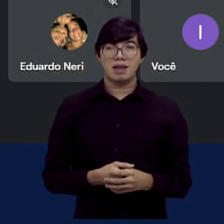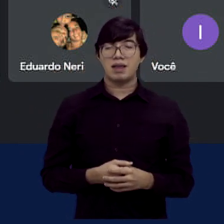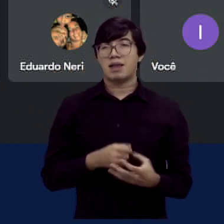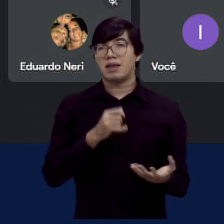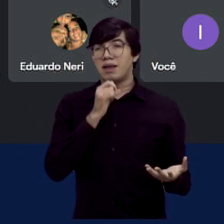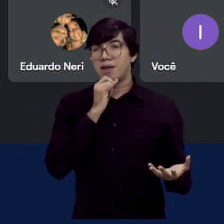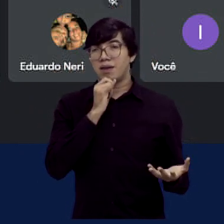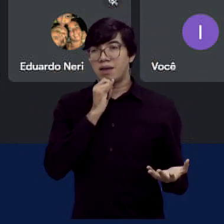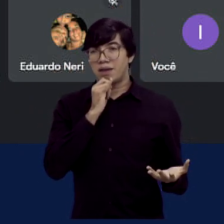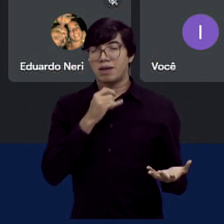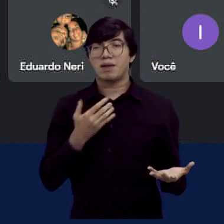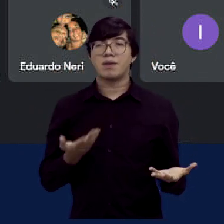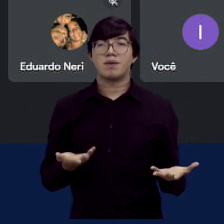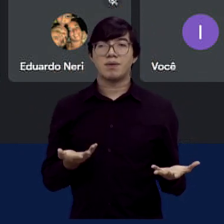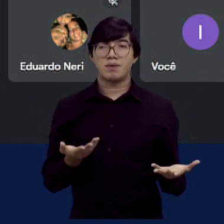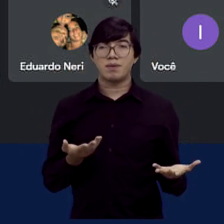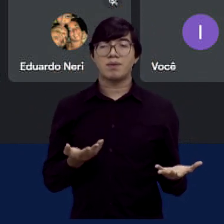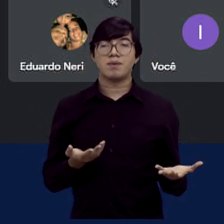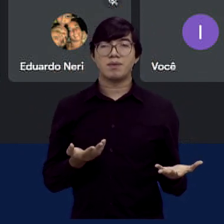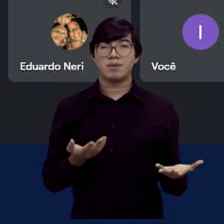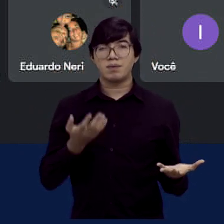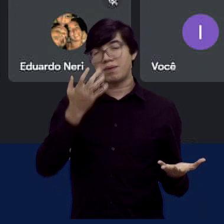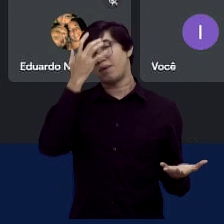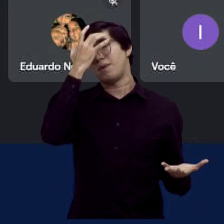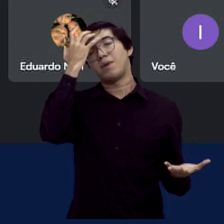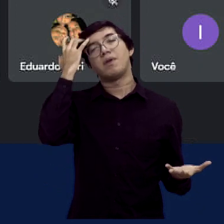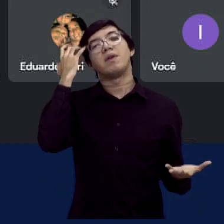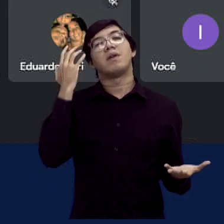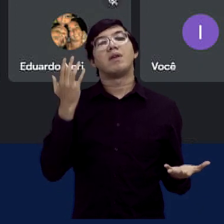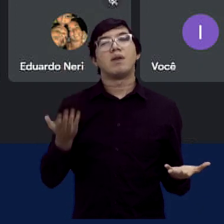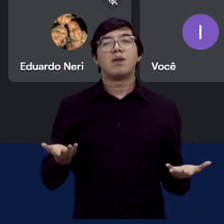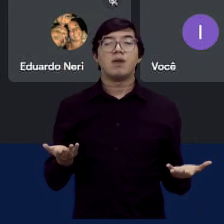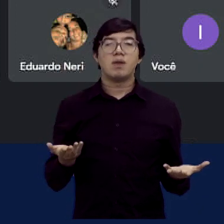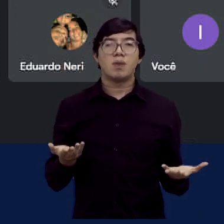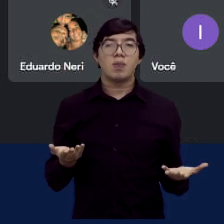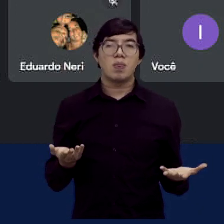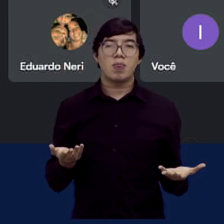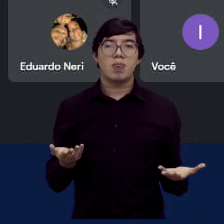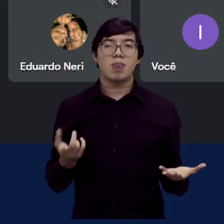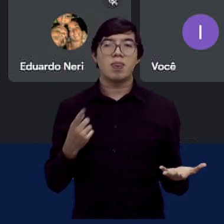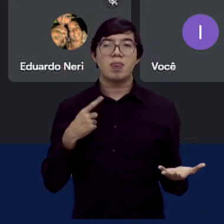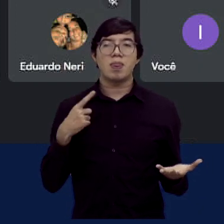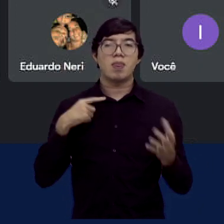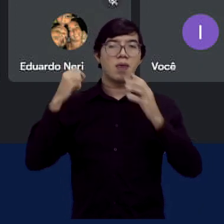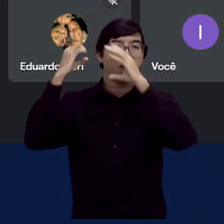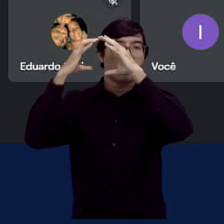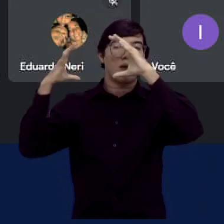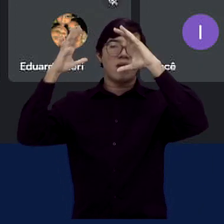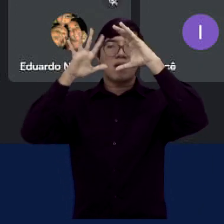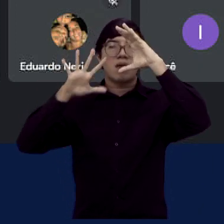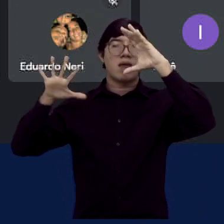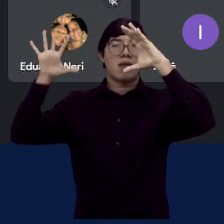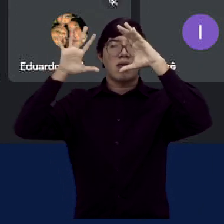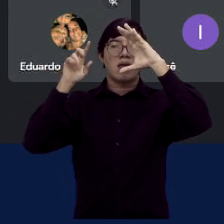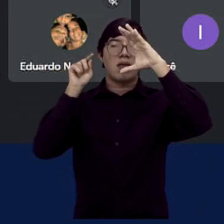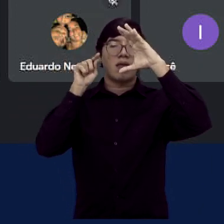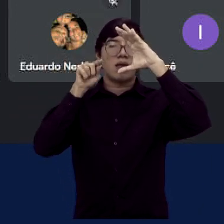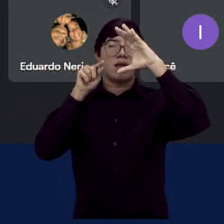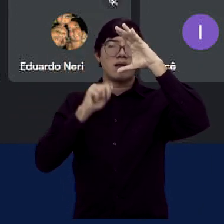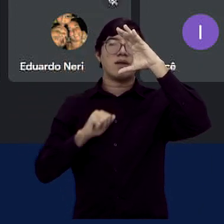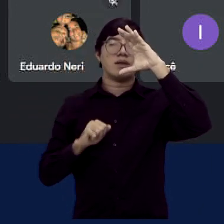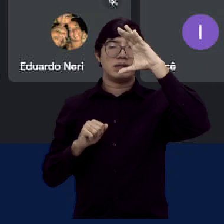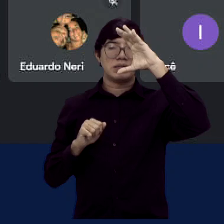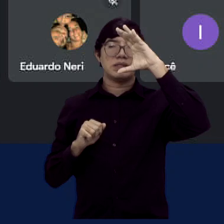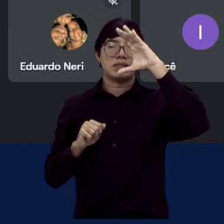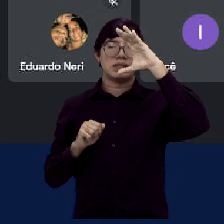franceses ou franco-belgas, que tem um teor mais adulto, o balão de fala ele não é arredondado, ele é quadrado,